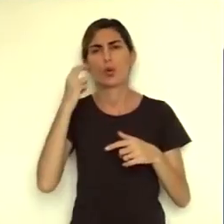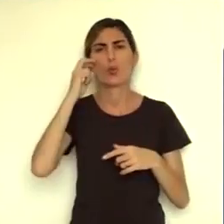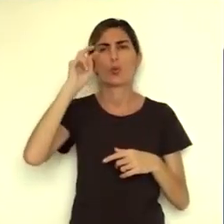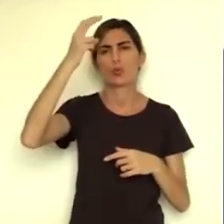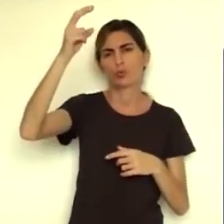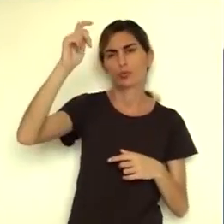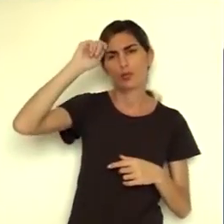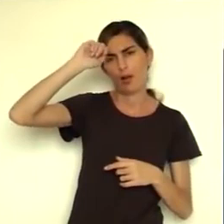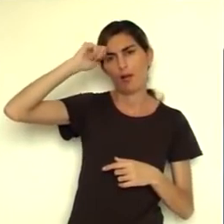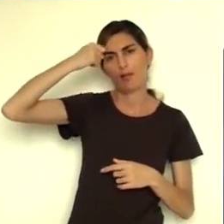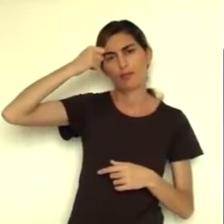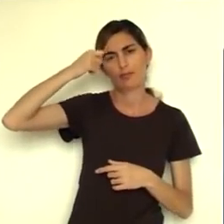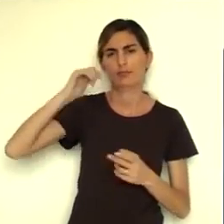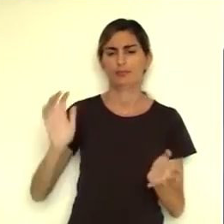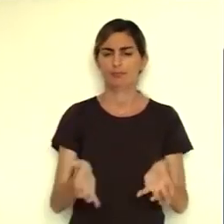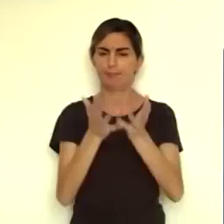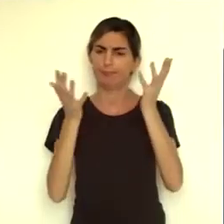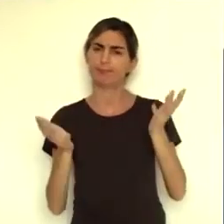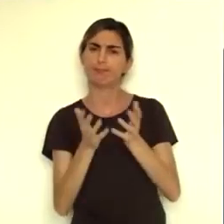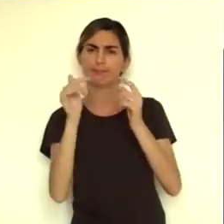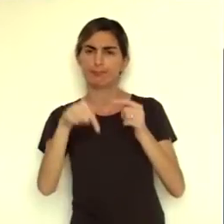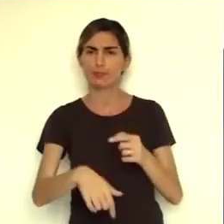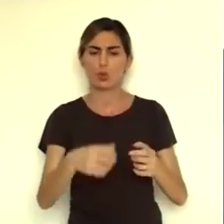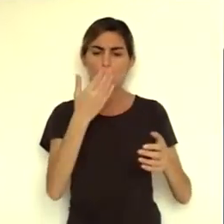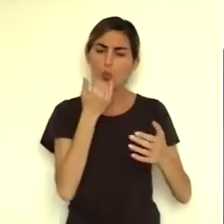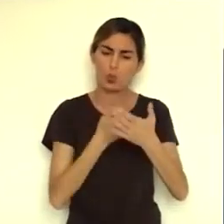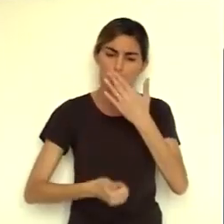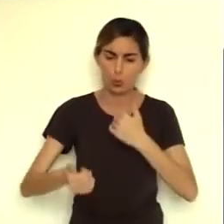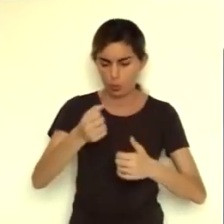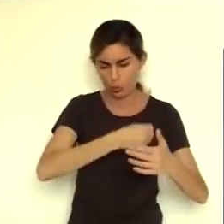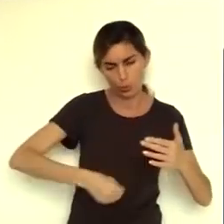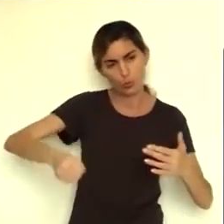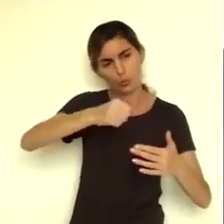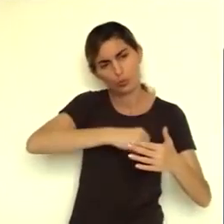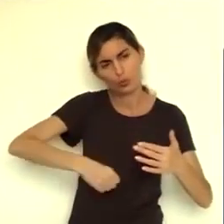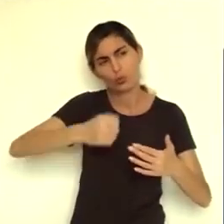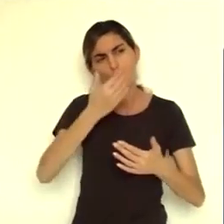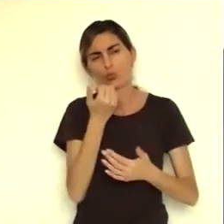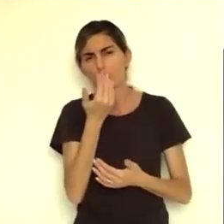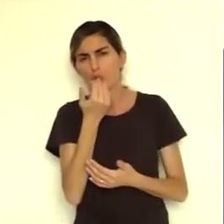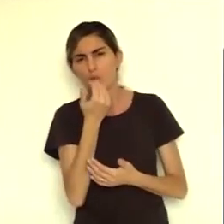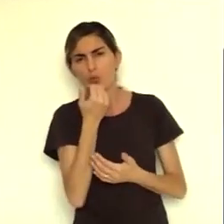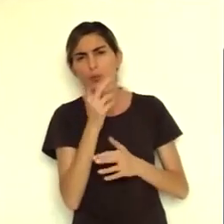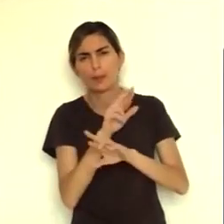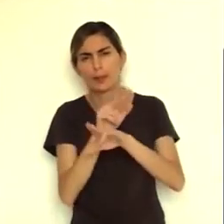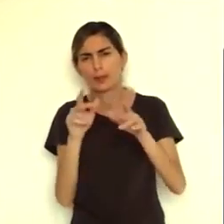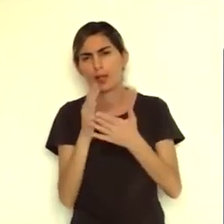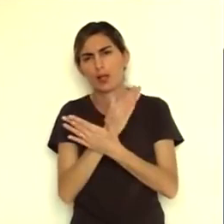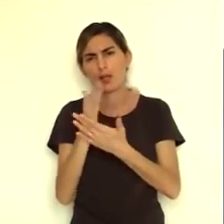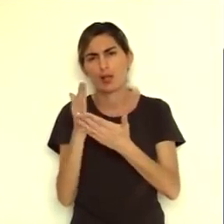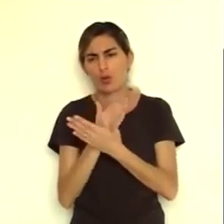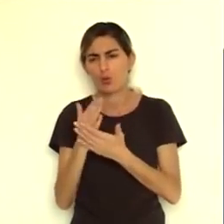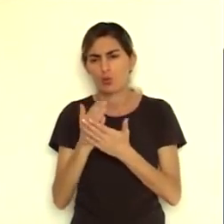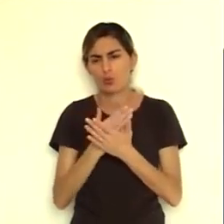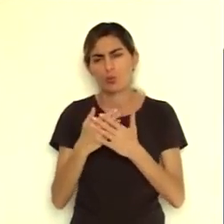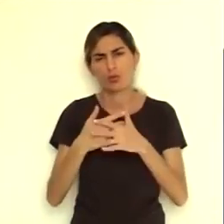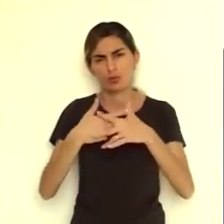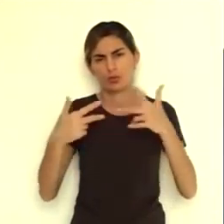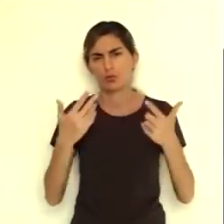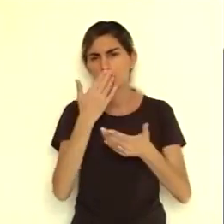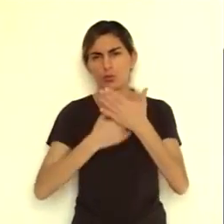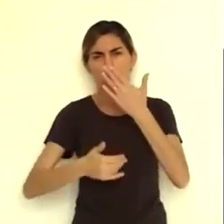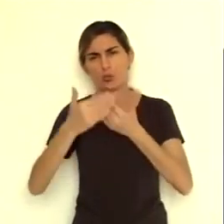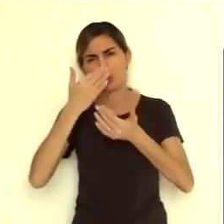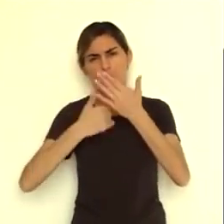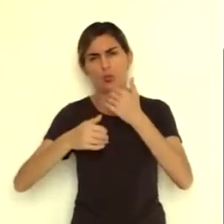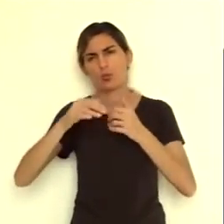cultural, né, da etnia africana aqui no Brasil. A culinária também, né, na alimentação, algumas